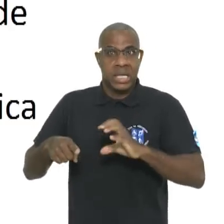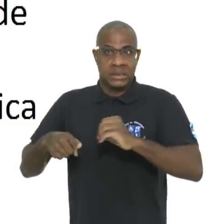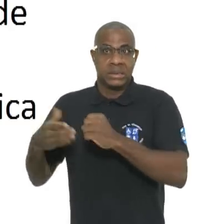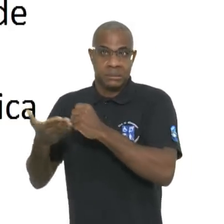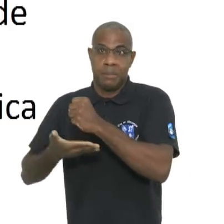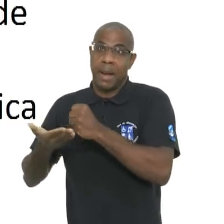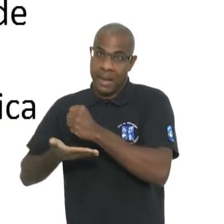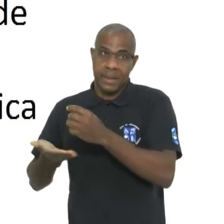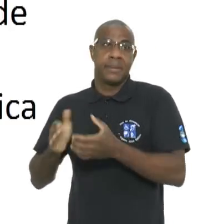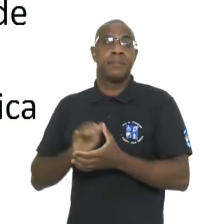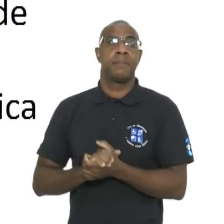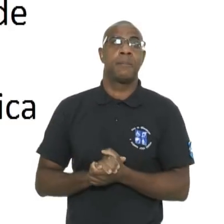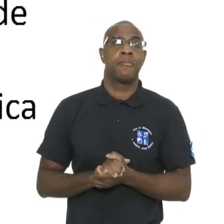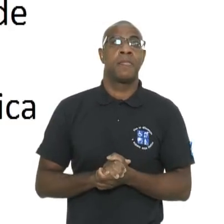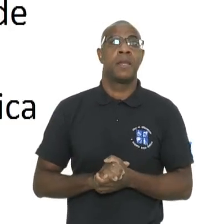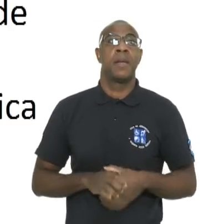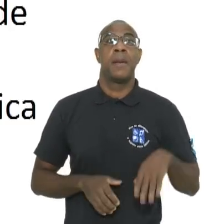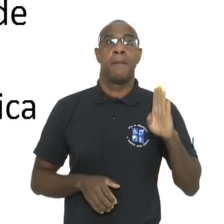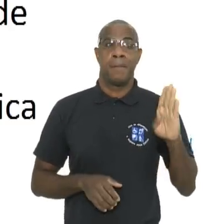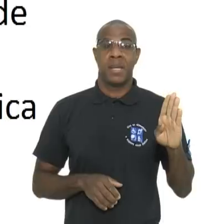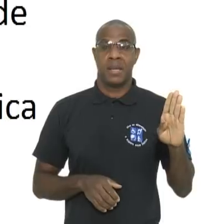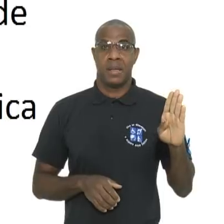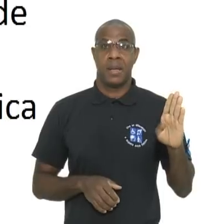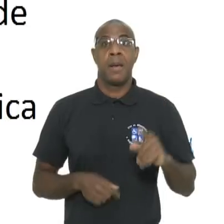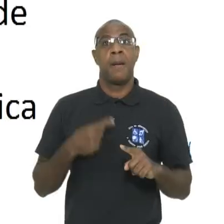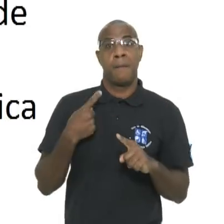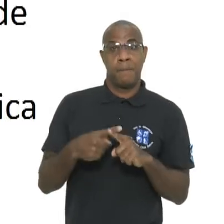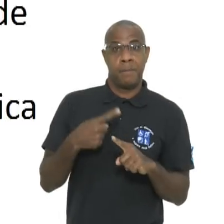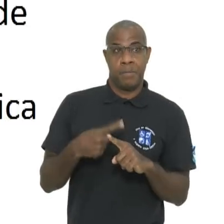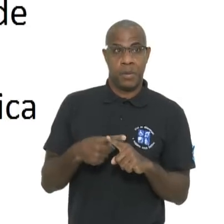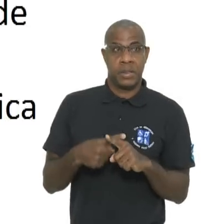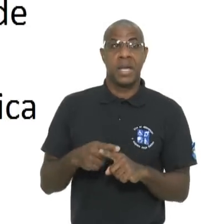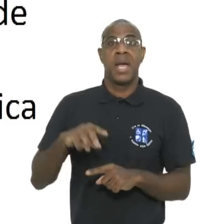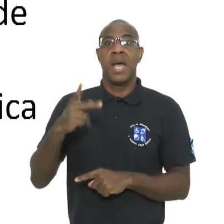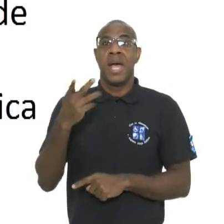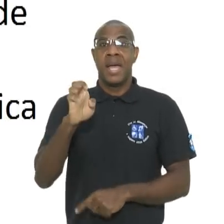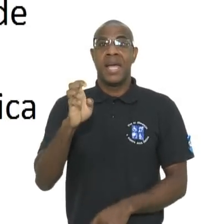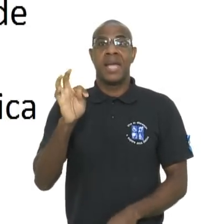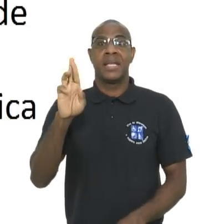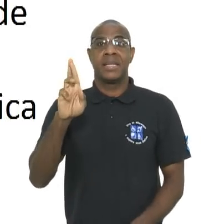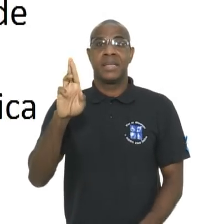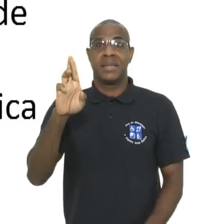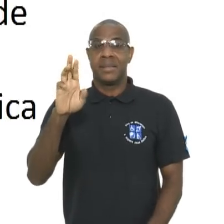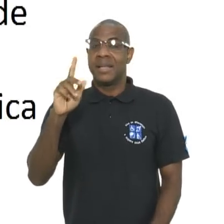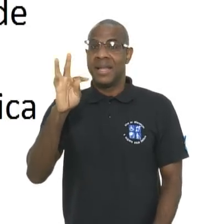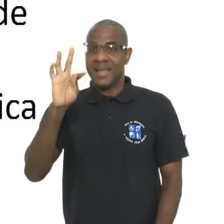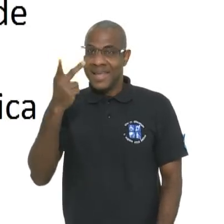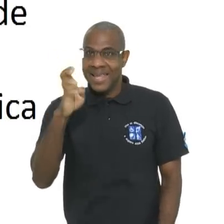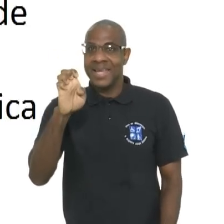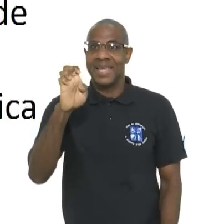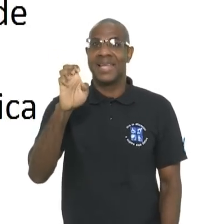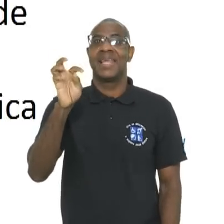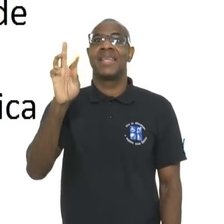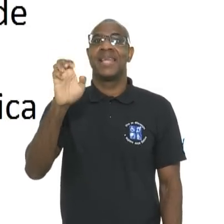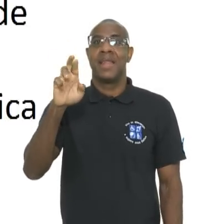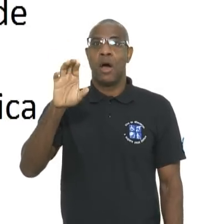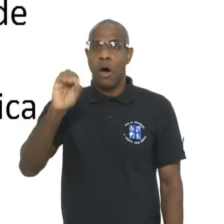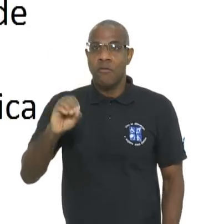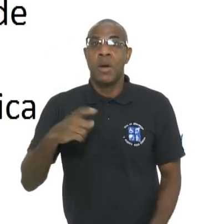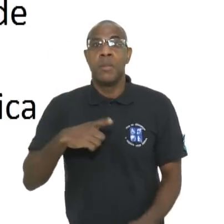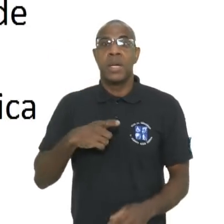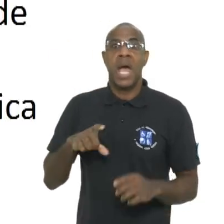alimentar. Letra B, porque são heterótrofos, consumidores e assim se alimentam de outros